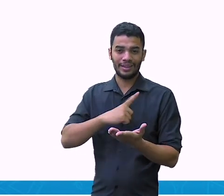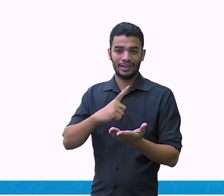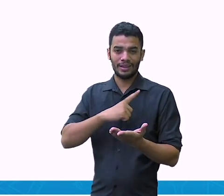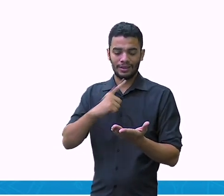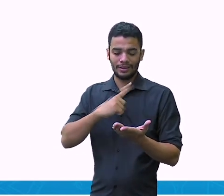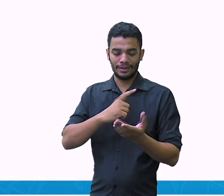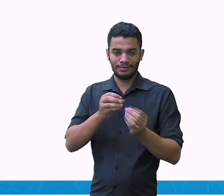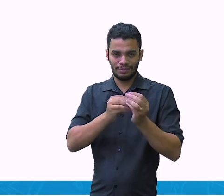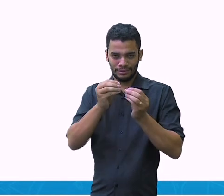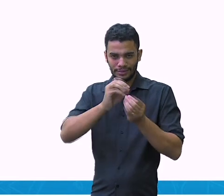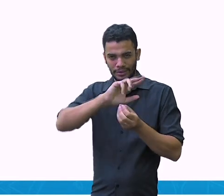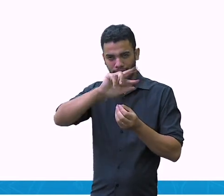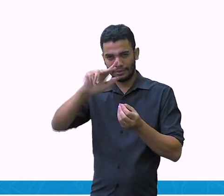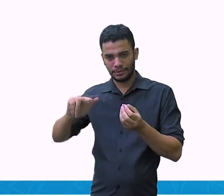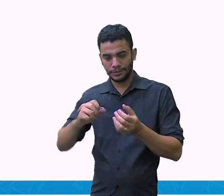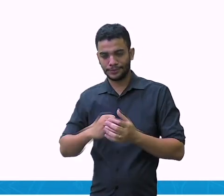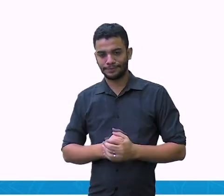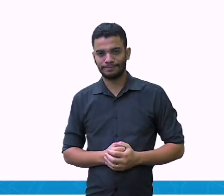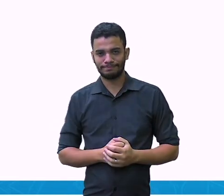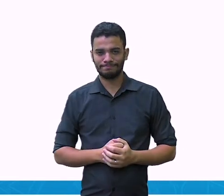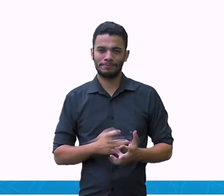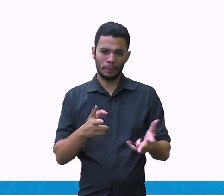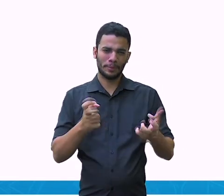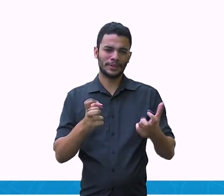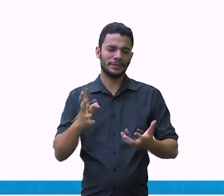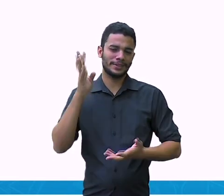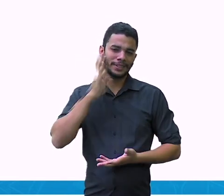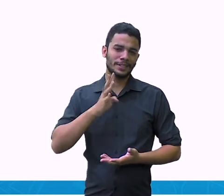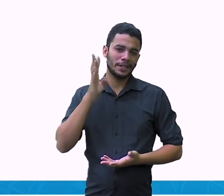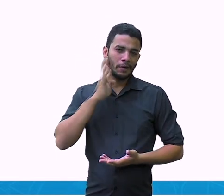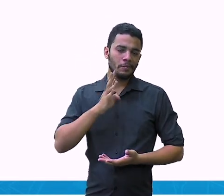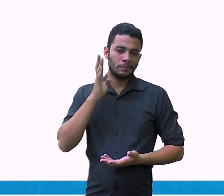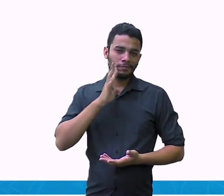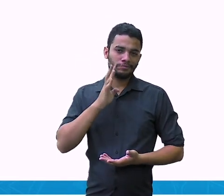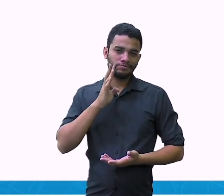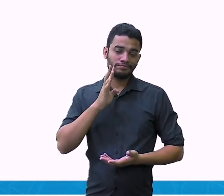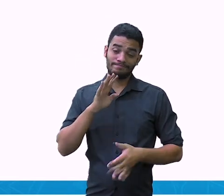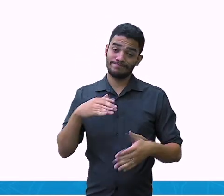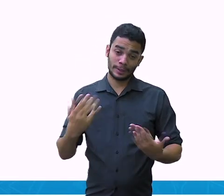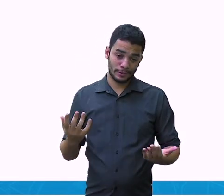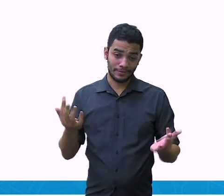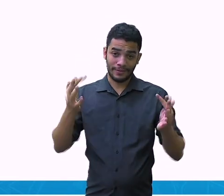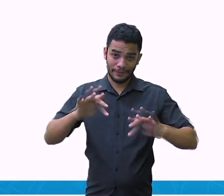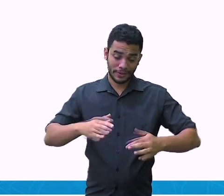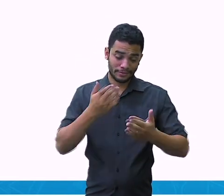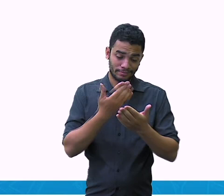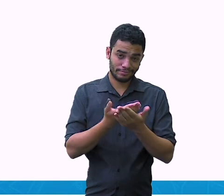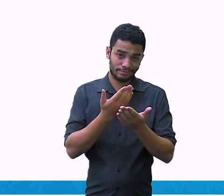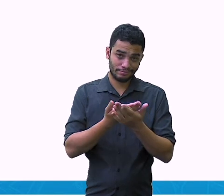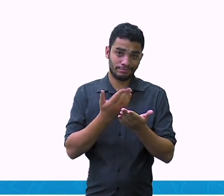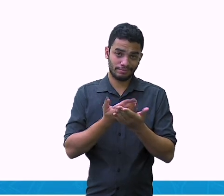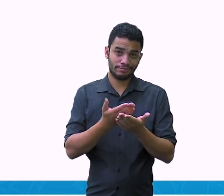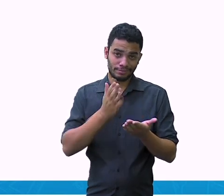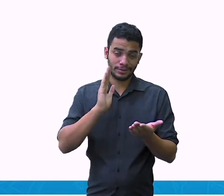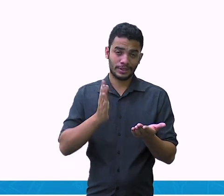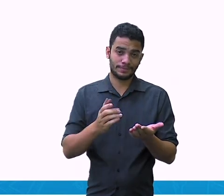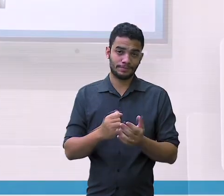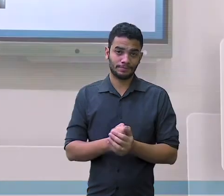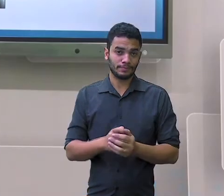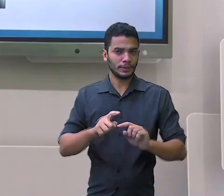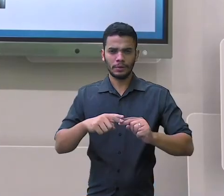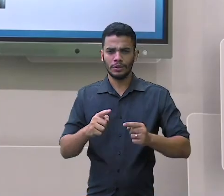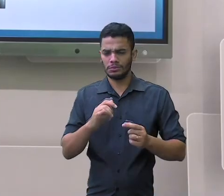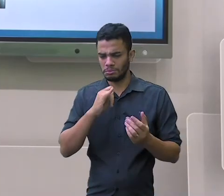pluricelulares. Viu que aula gostosa? Já acabou, mas não fica triste não. Você aprendeu, olha